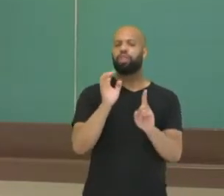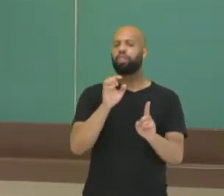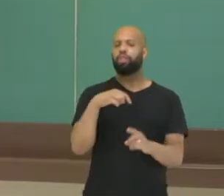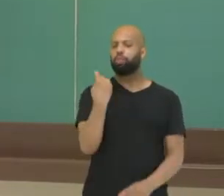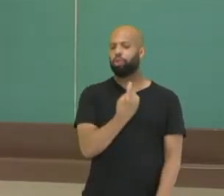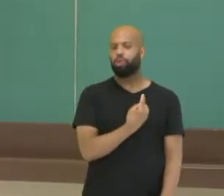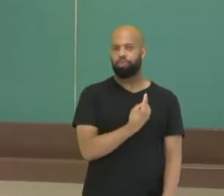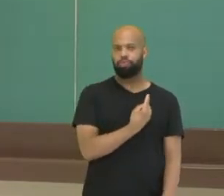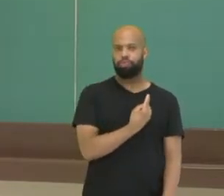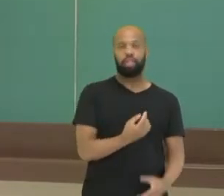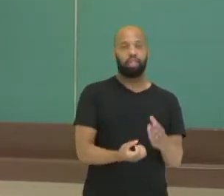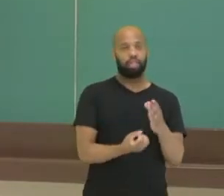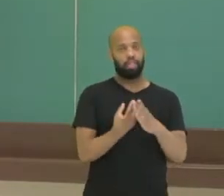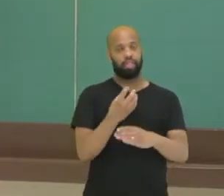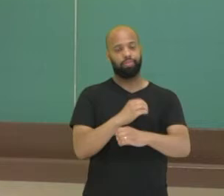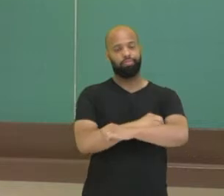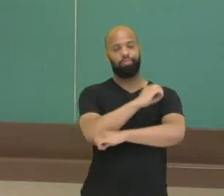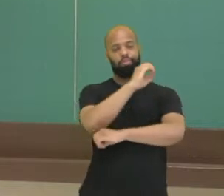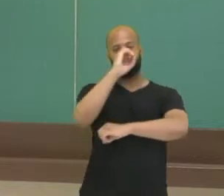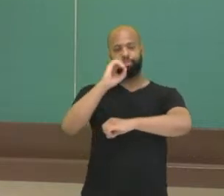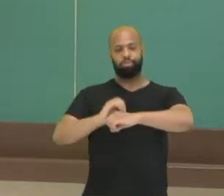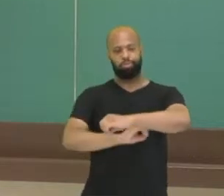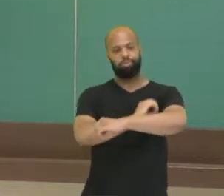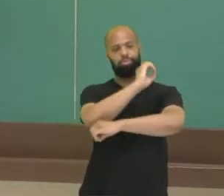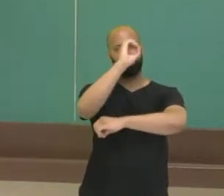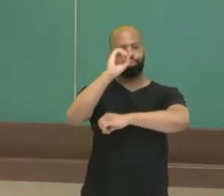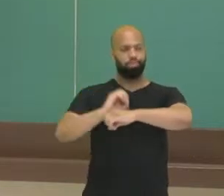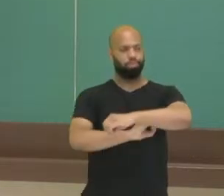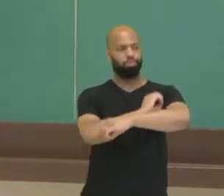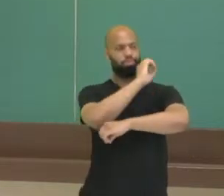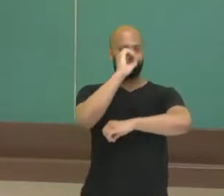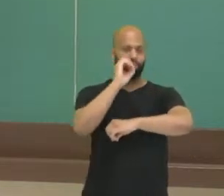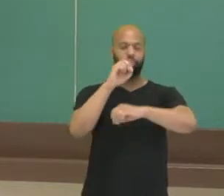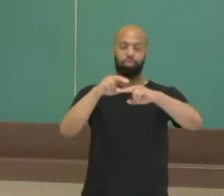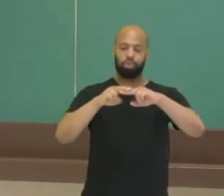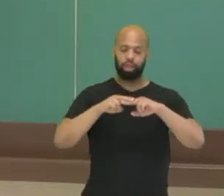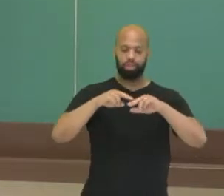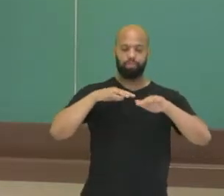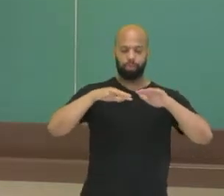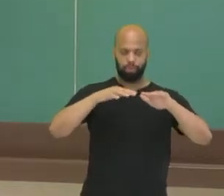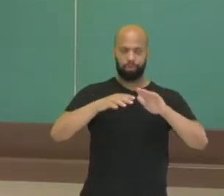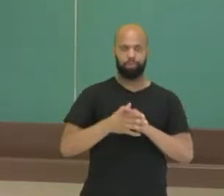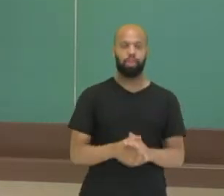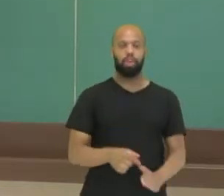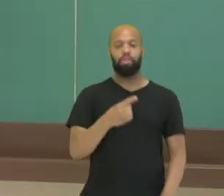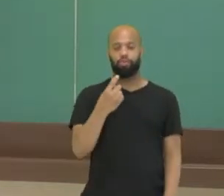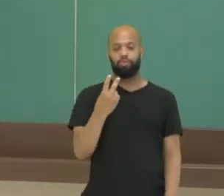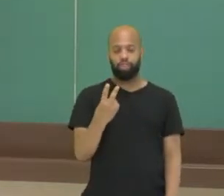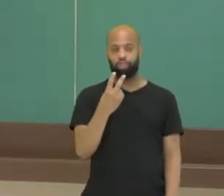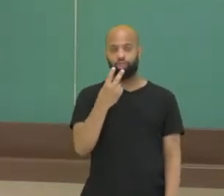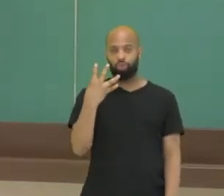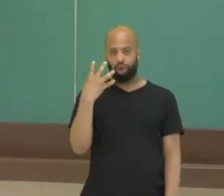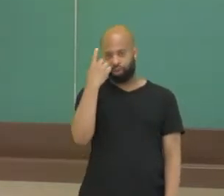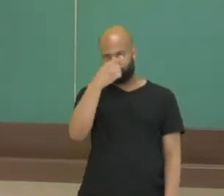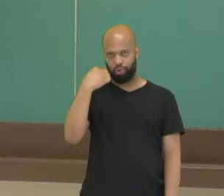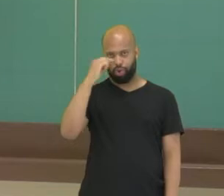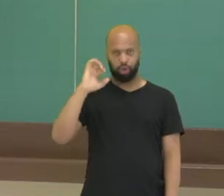e a noite. O dia e a noite. Tá? Ela leva 24 horas para acontecer.